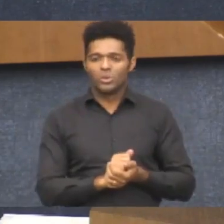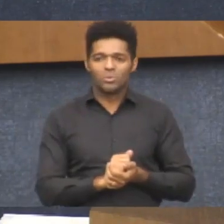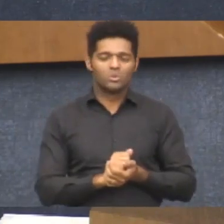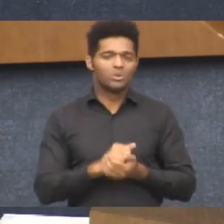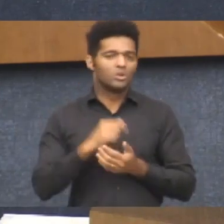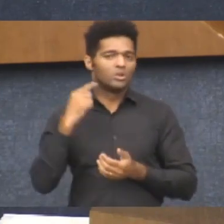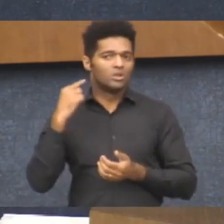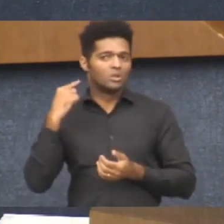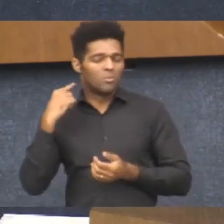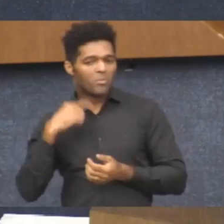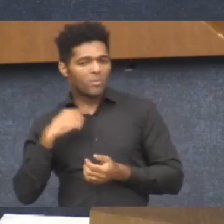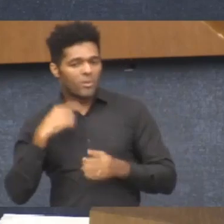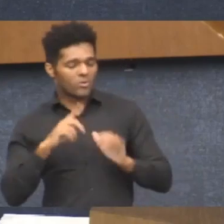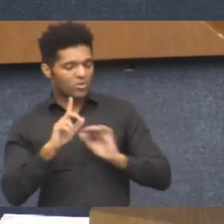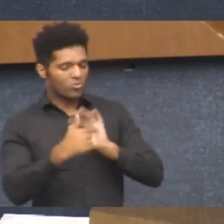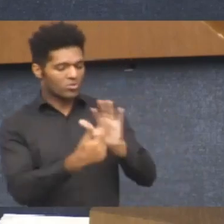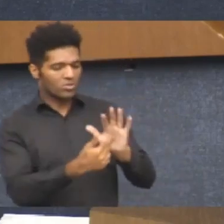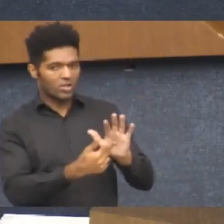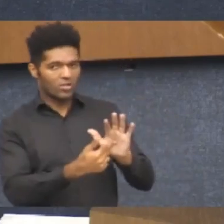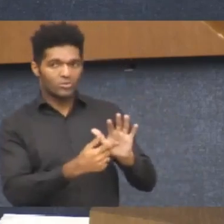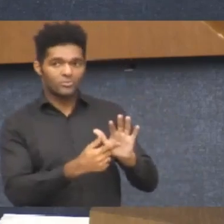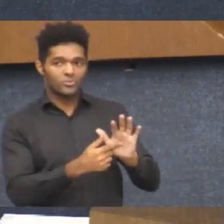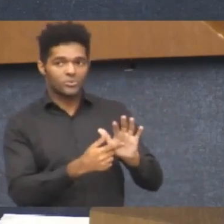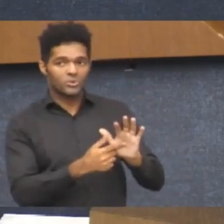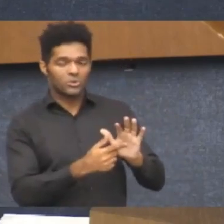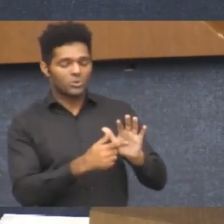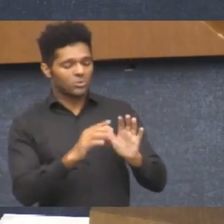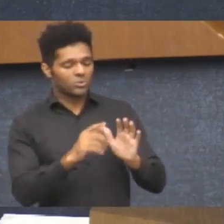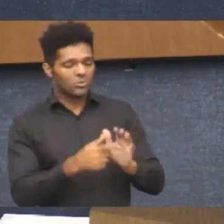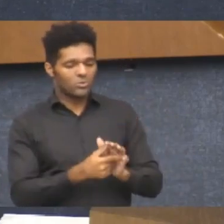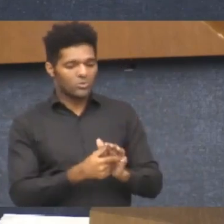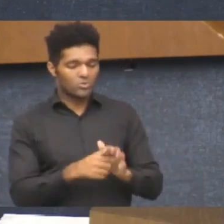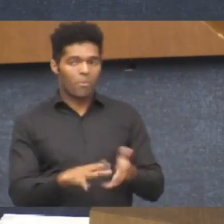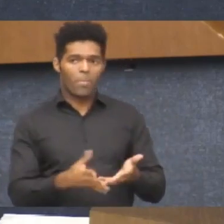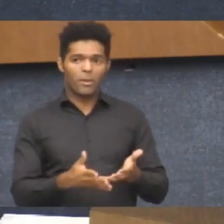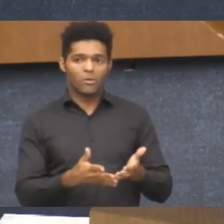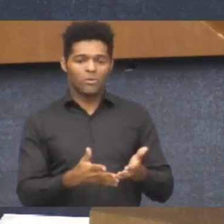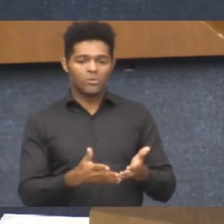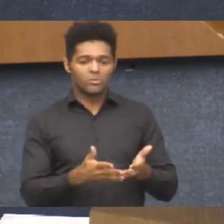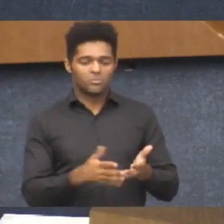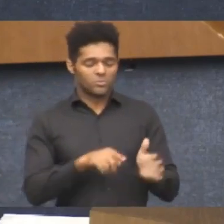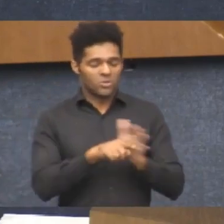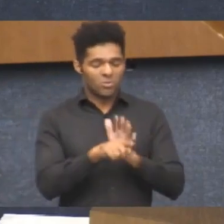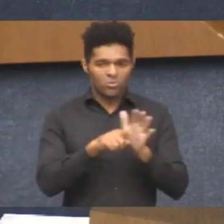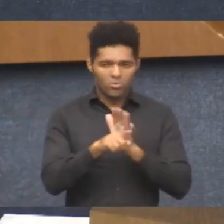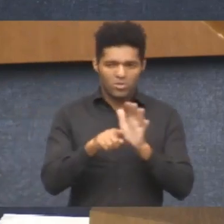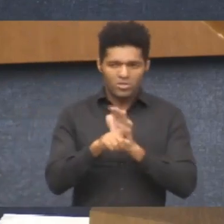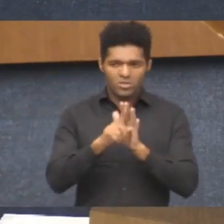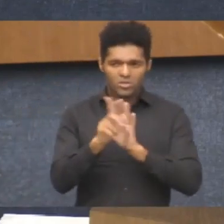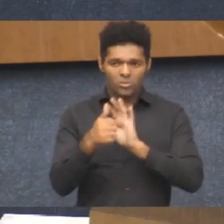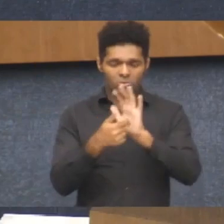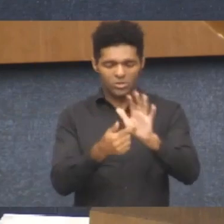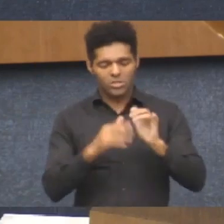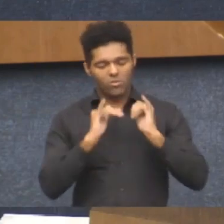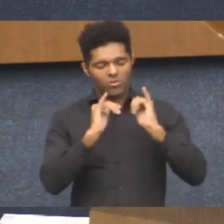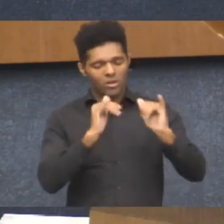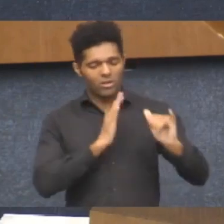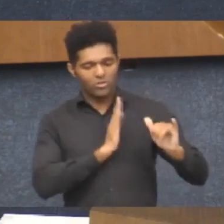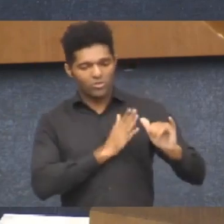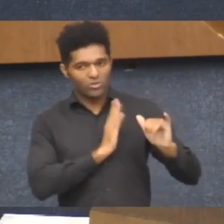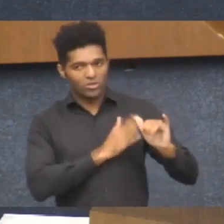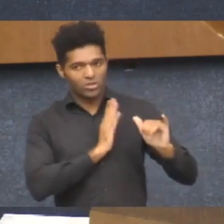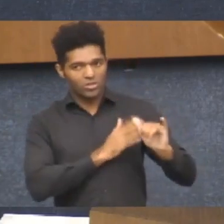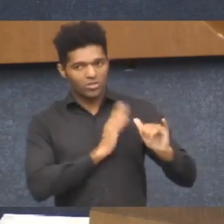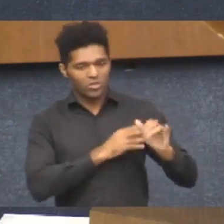permitem chamar assim, de apresentar os dados, eu só vou falar de coração aqui, não vou citar dados, nem